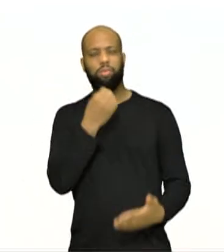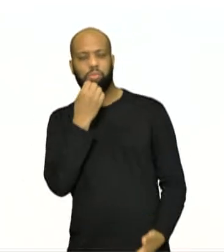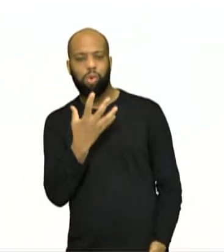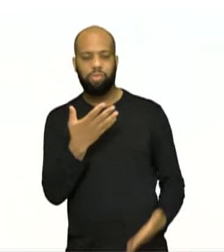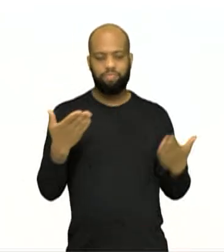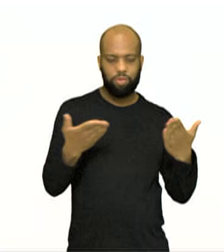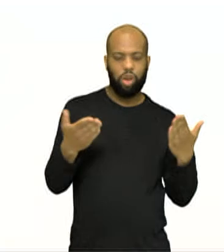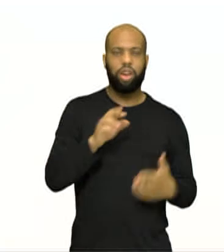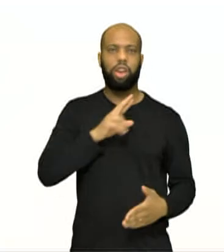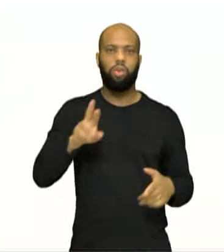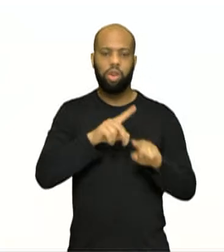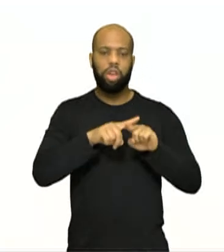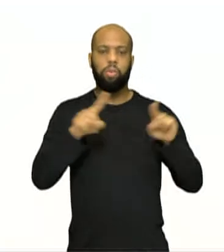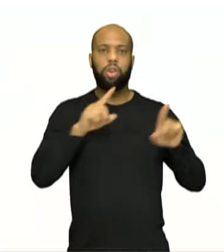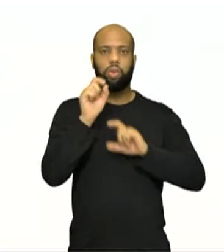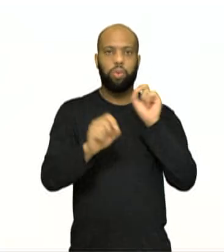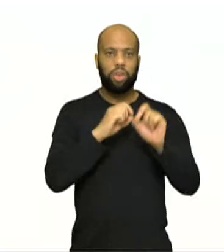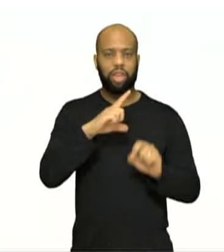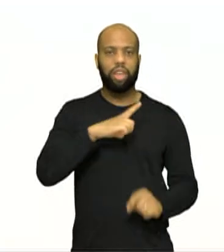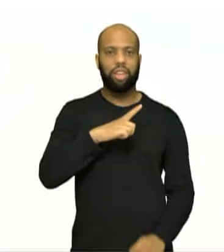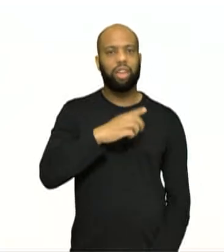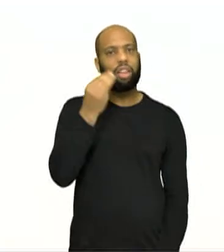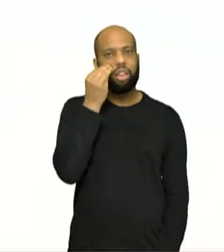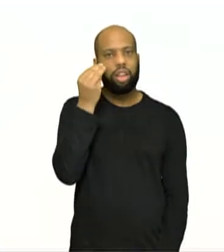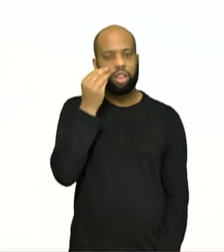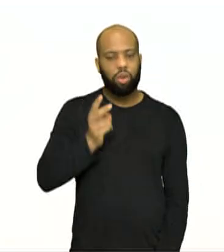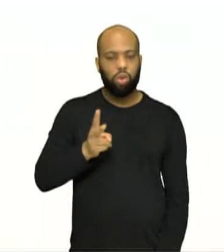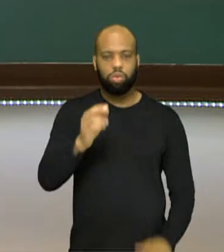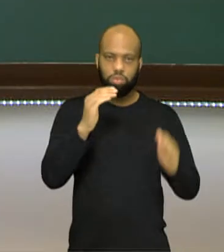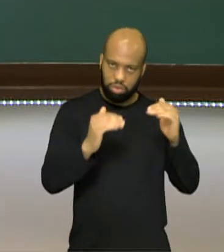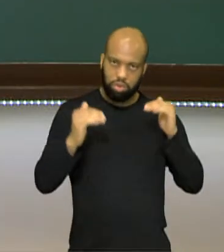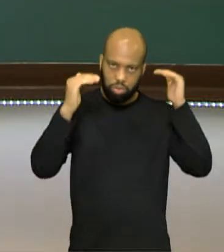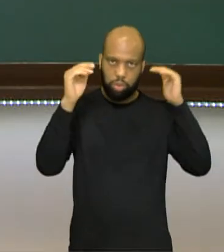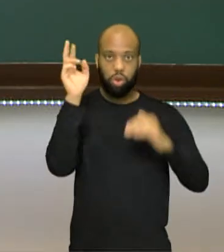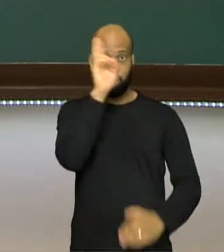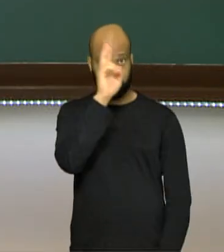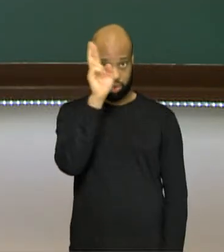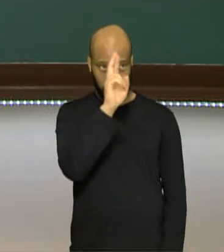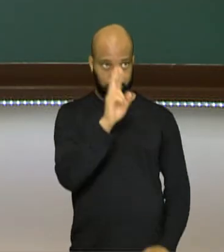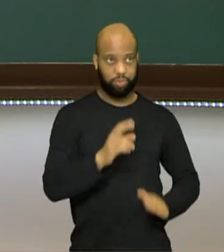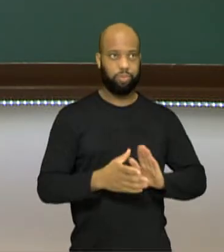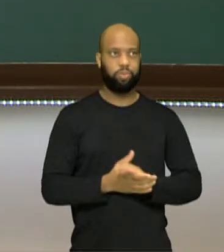sucedida, mas acima de tudo tenta manter a soberania russa.